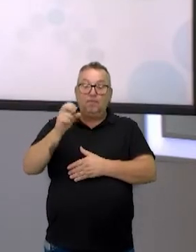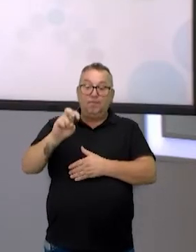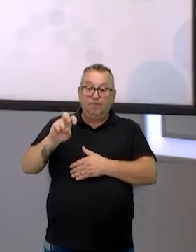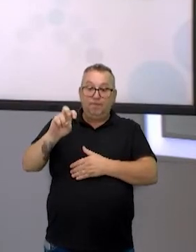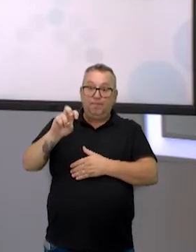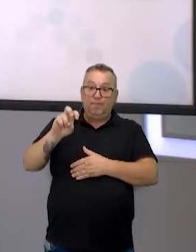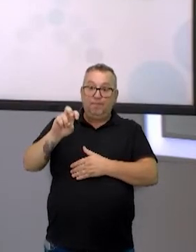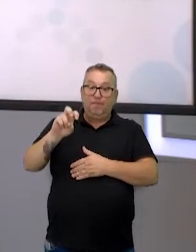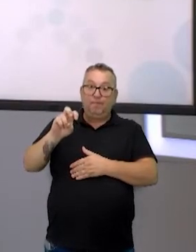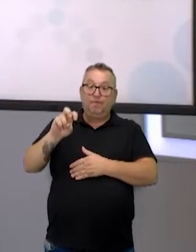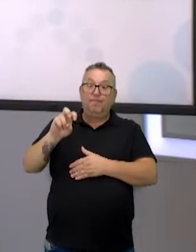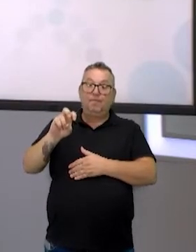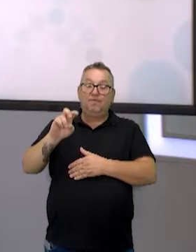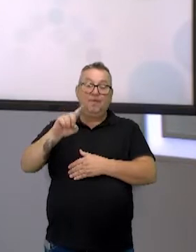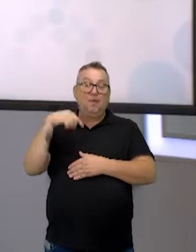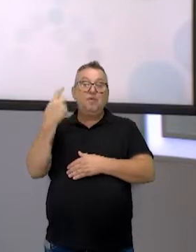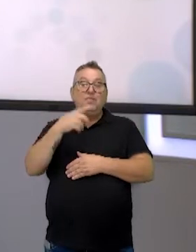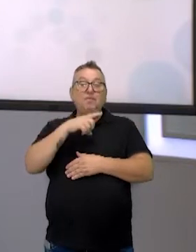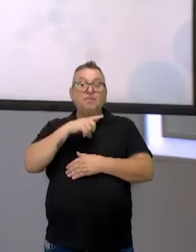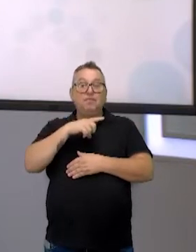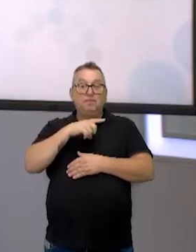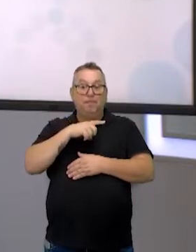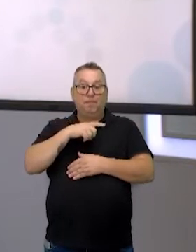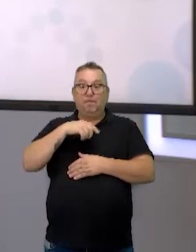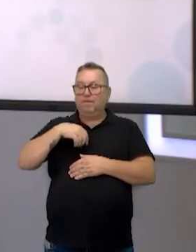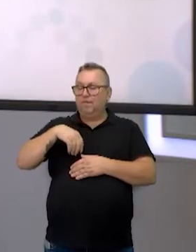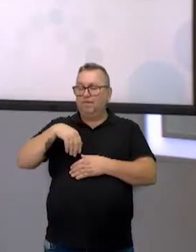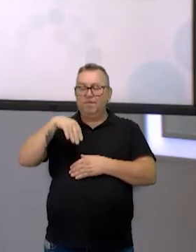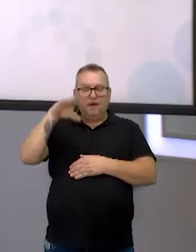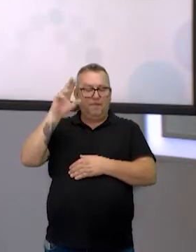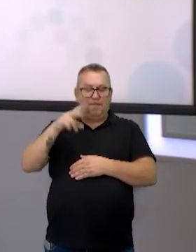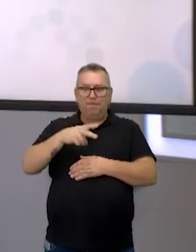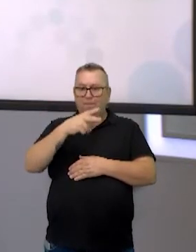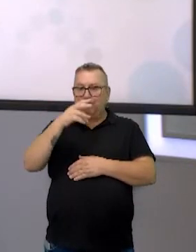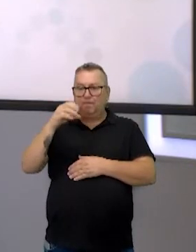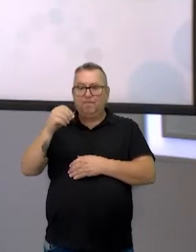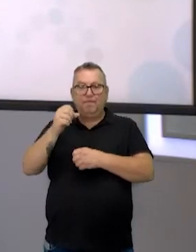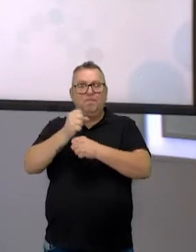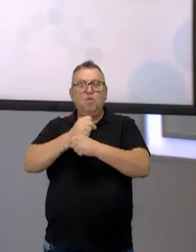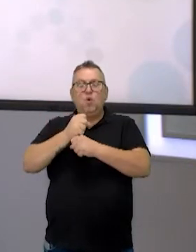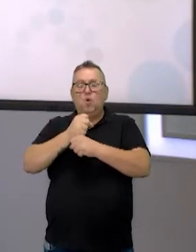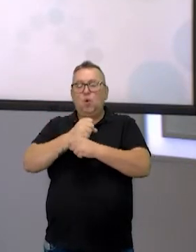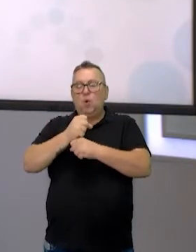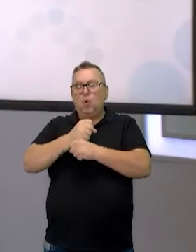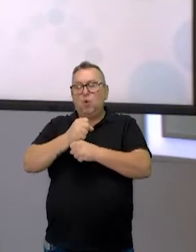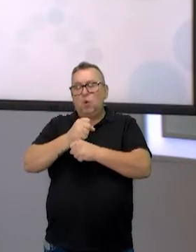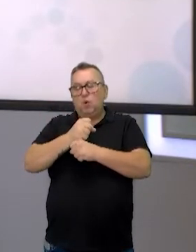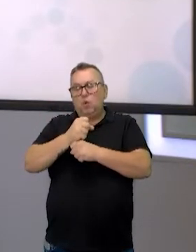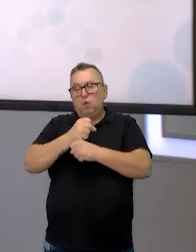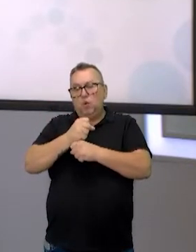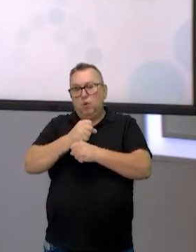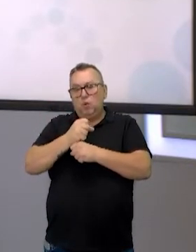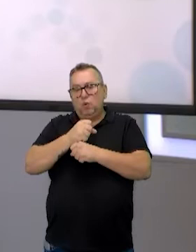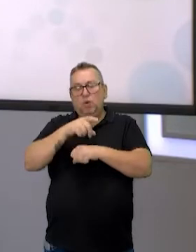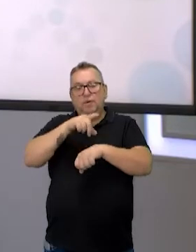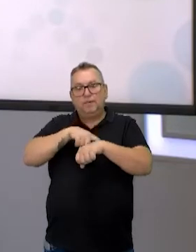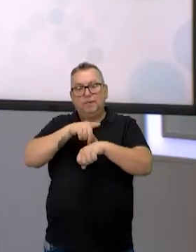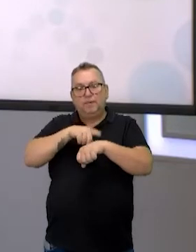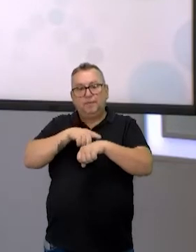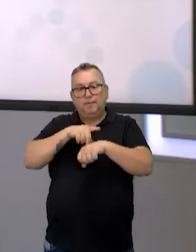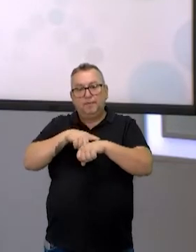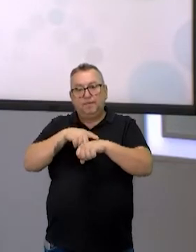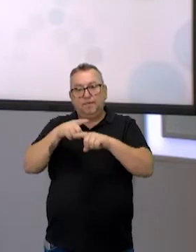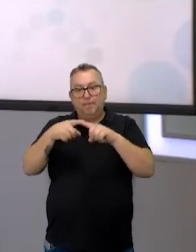1985, ou seja, nós temos aí mais de 20 anos longos de um período